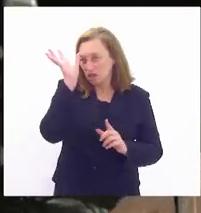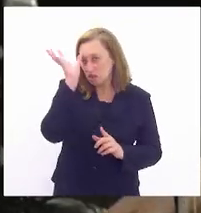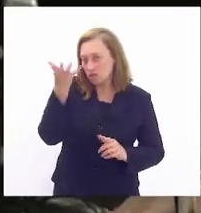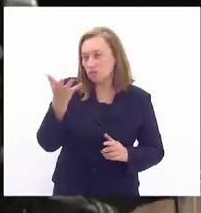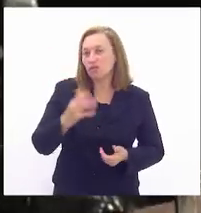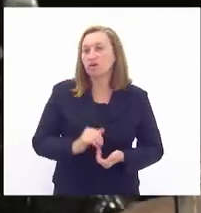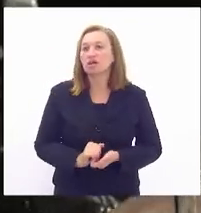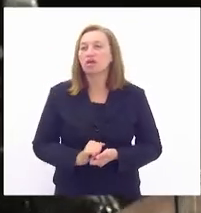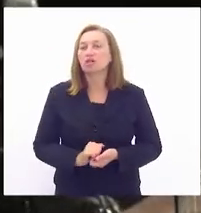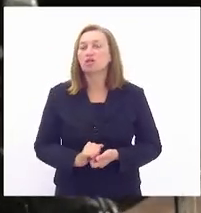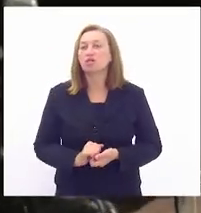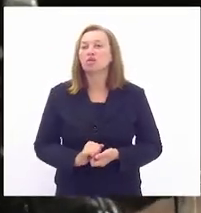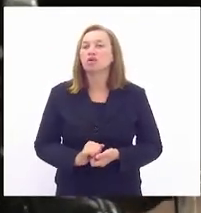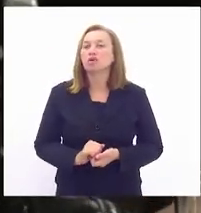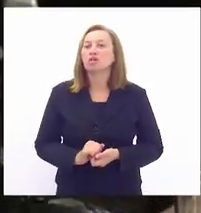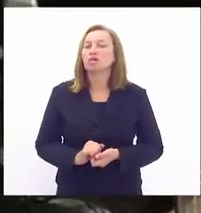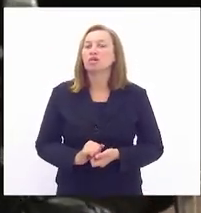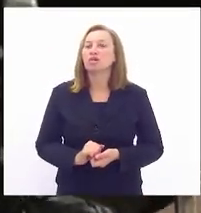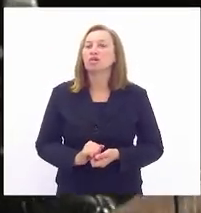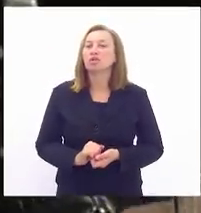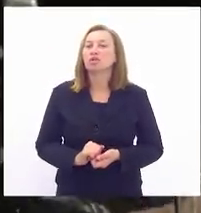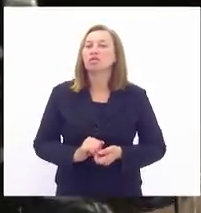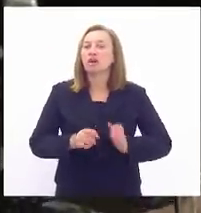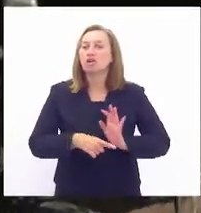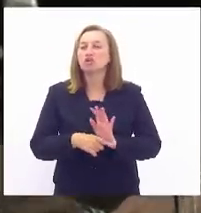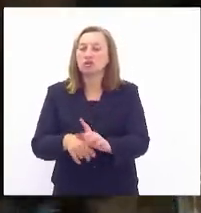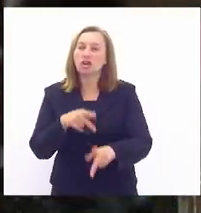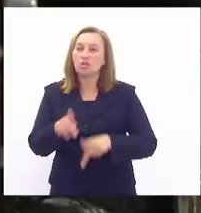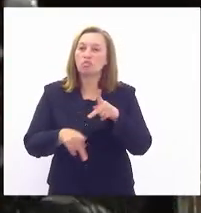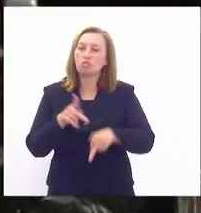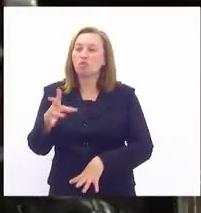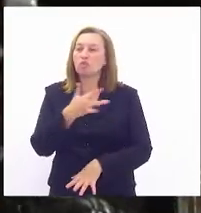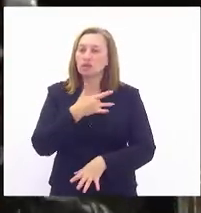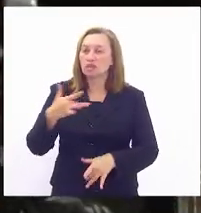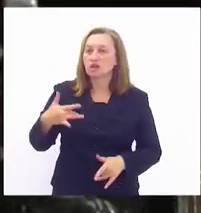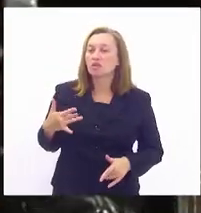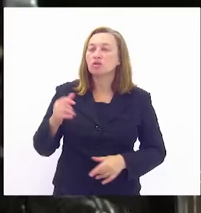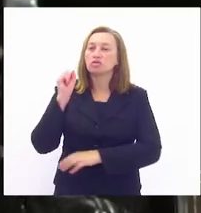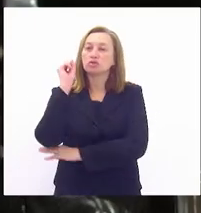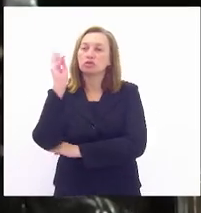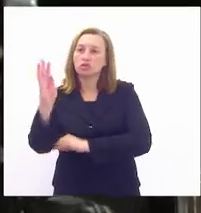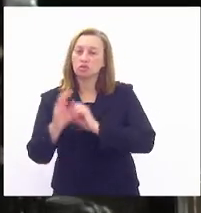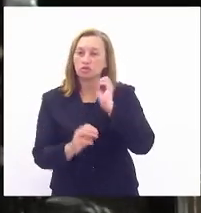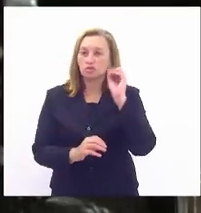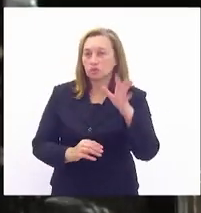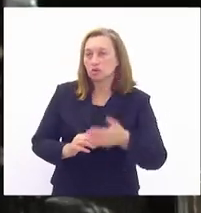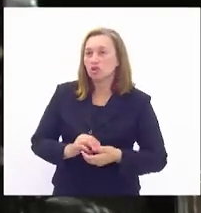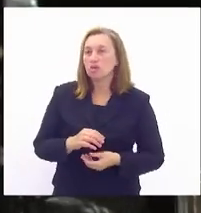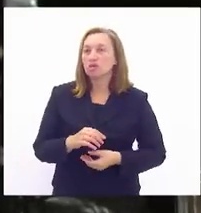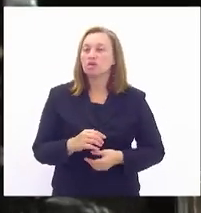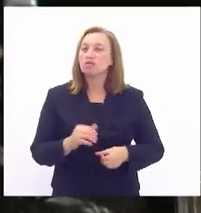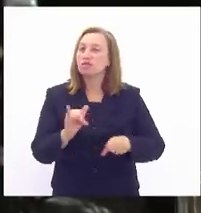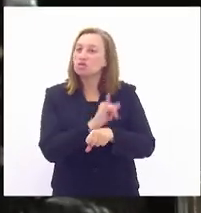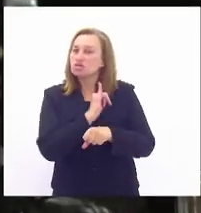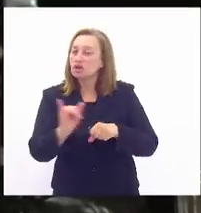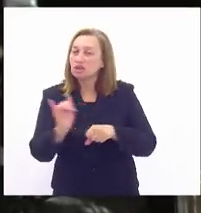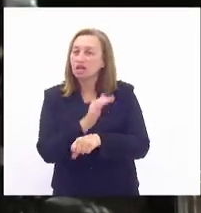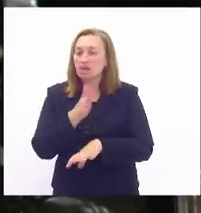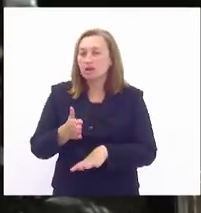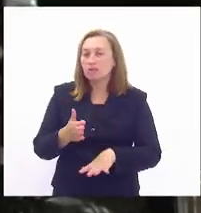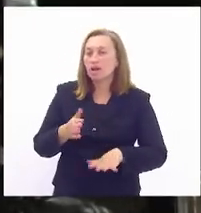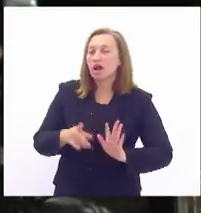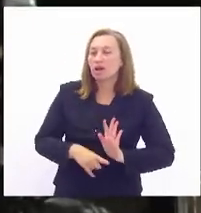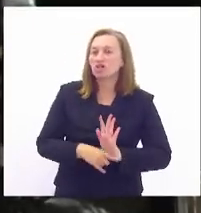ao encontro dos anseios da população, da saúde, do meio ambiente e buscar uma forma compensatória, doutor Fernando, levar